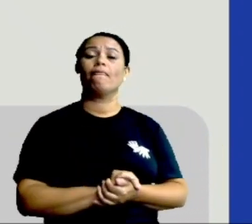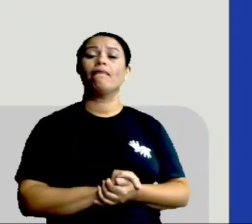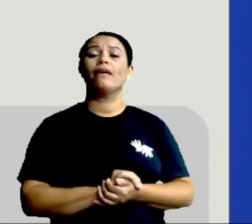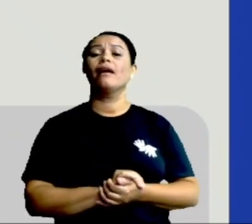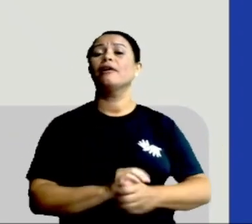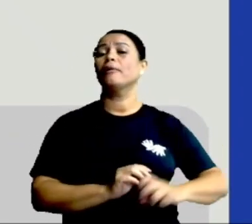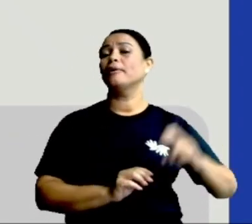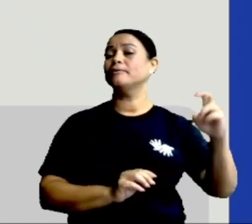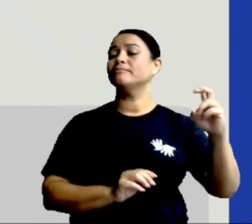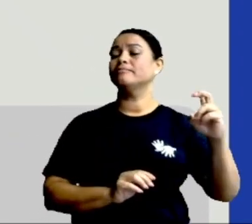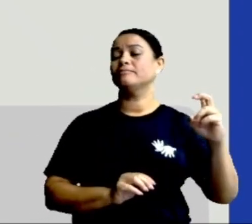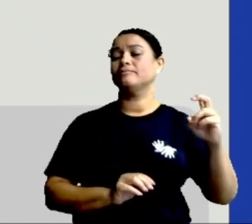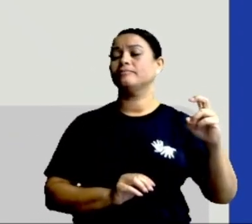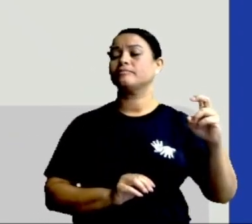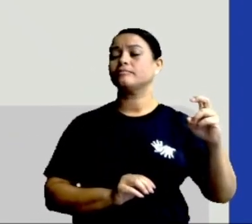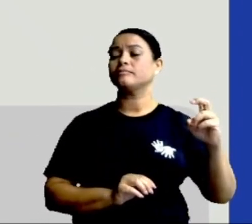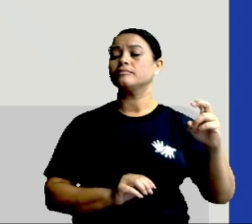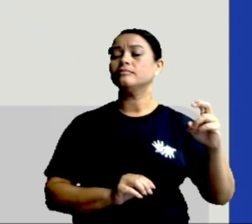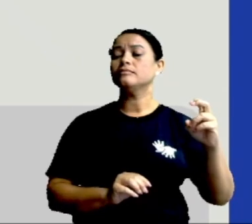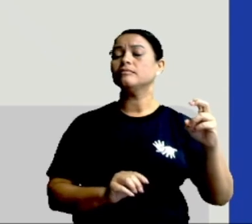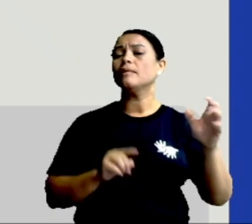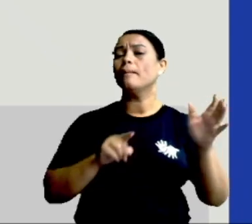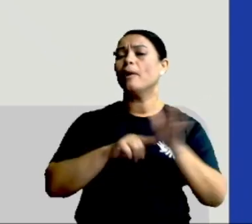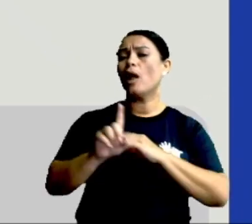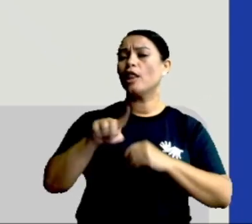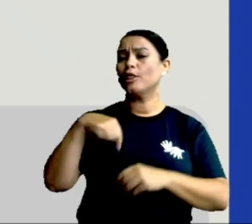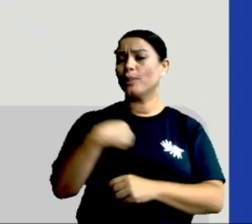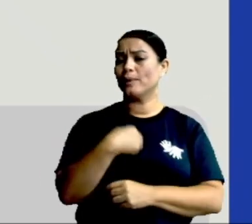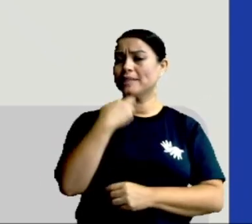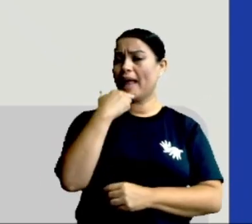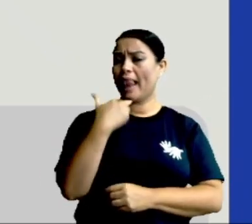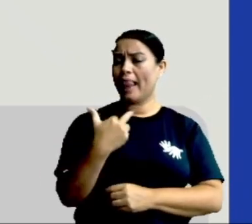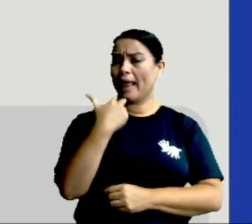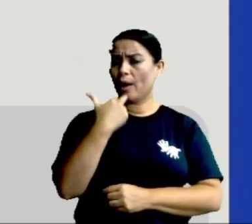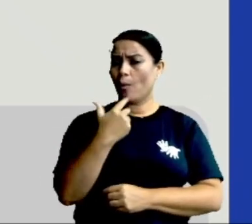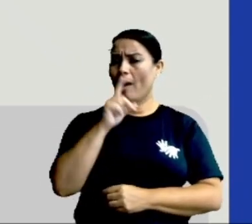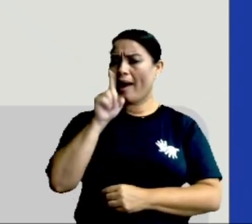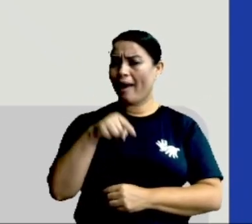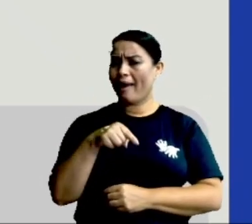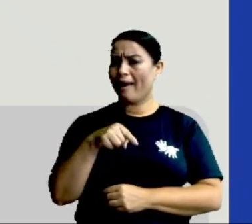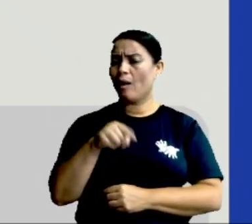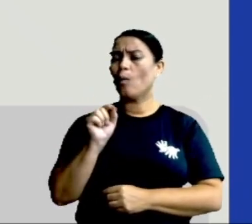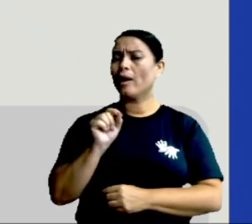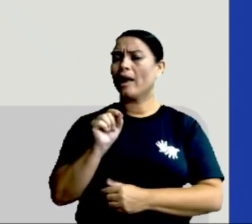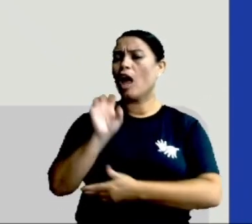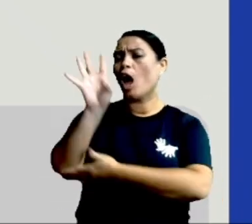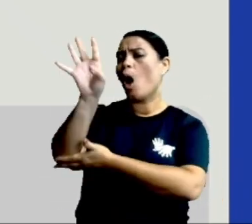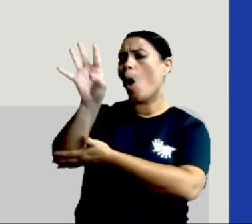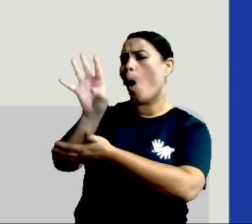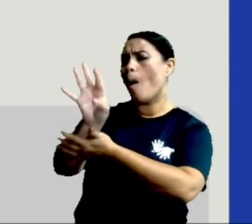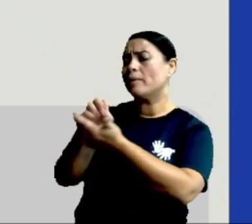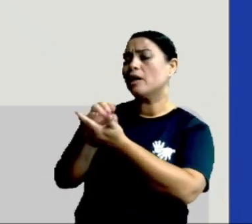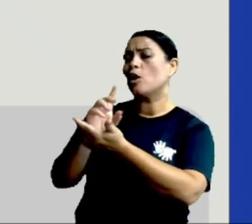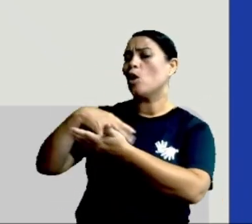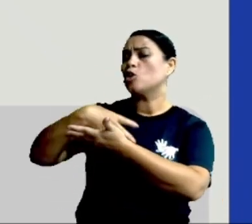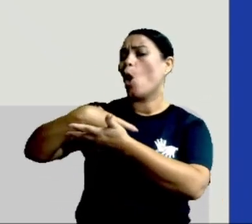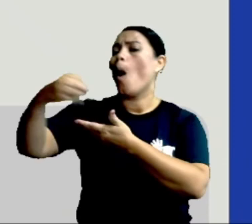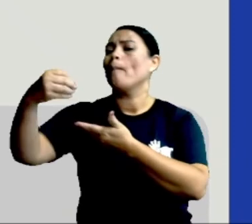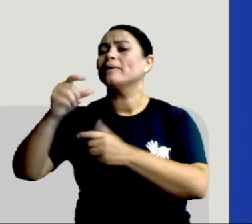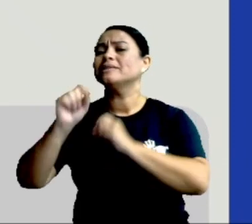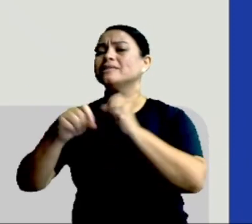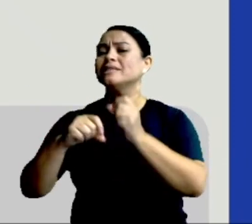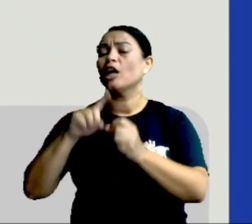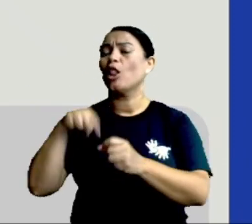fim aqui, a nossa língua é herança de qual povo? Nós falamos a língua